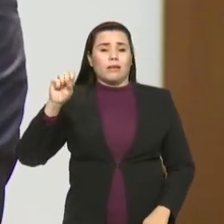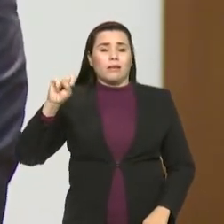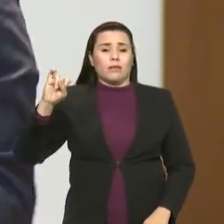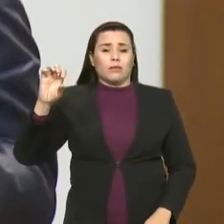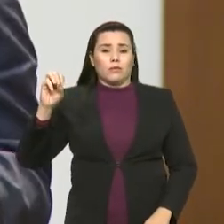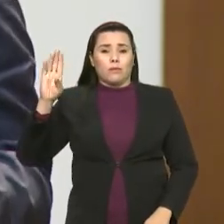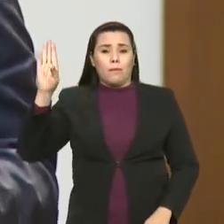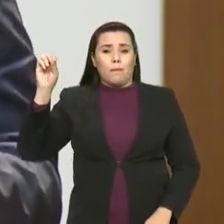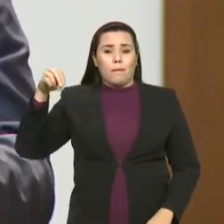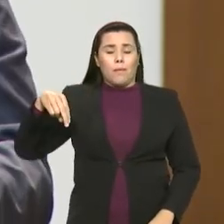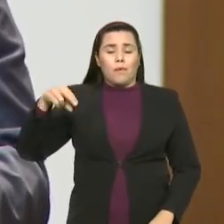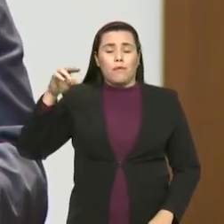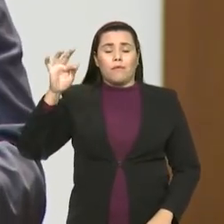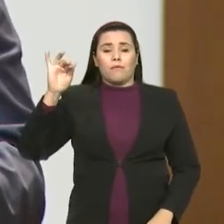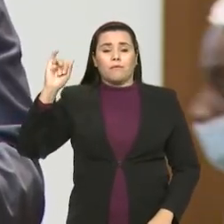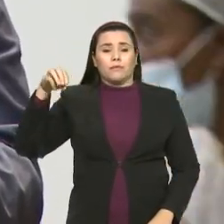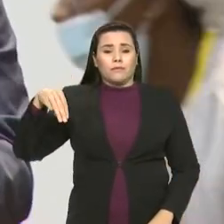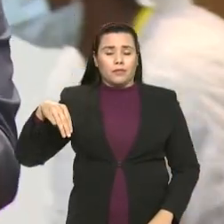Bonfim.